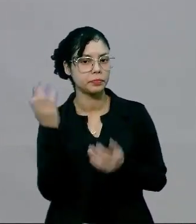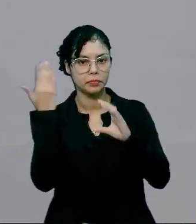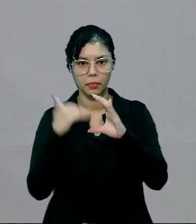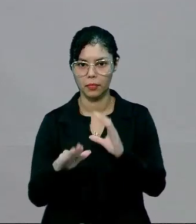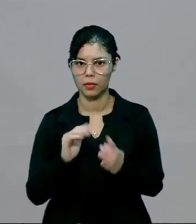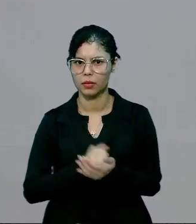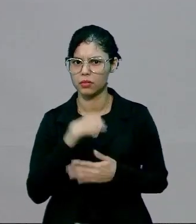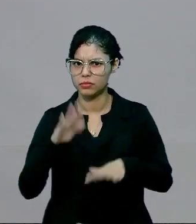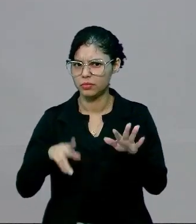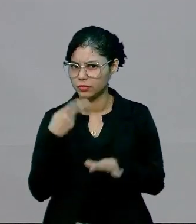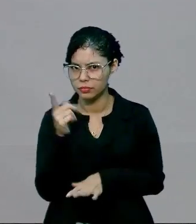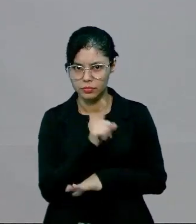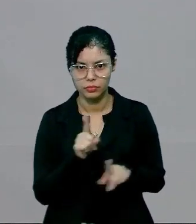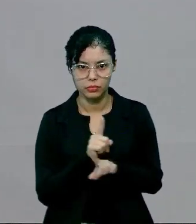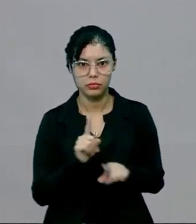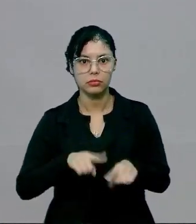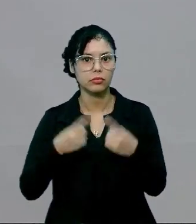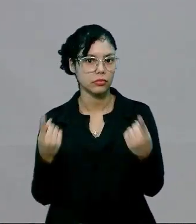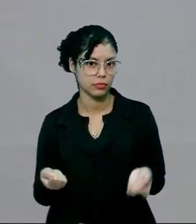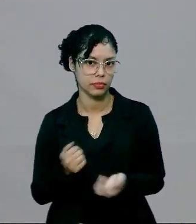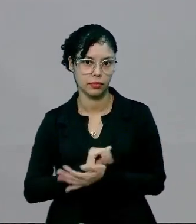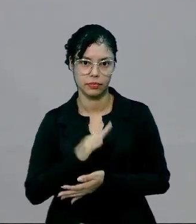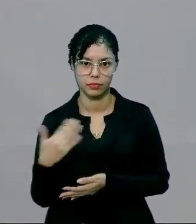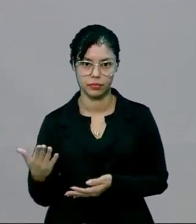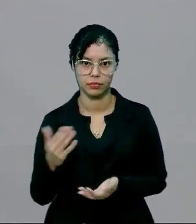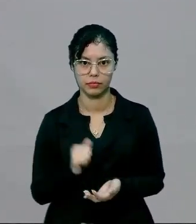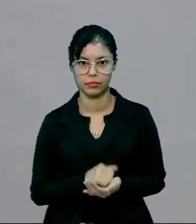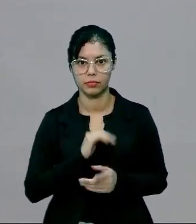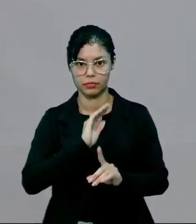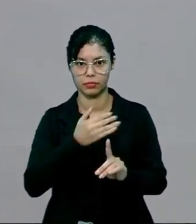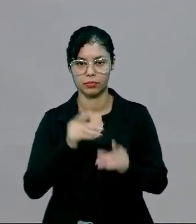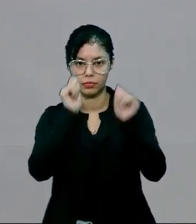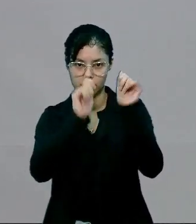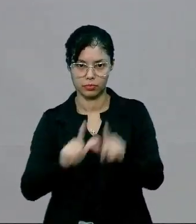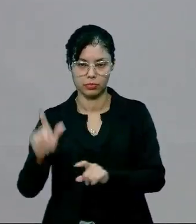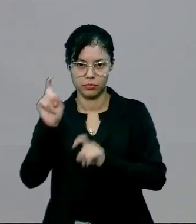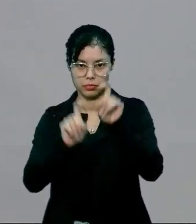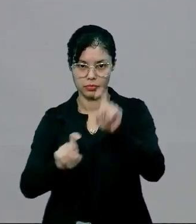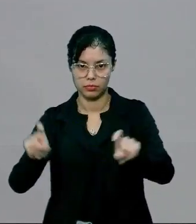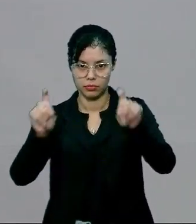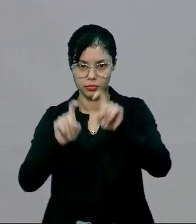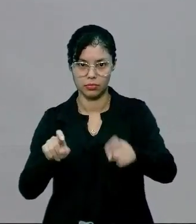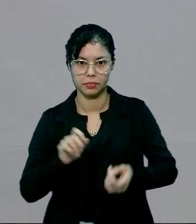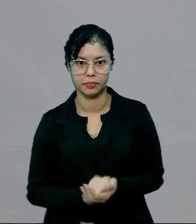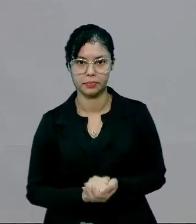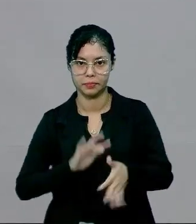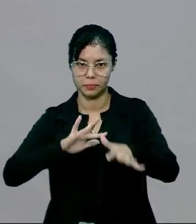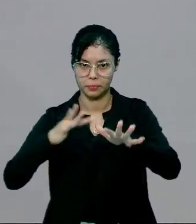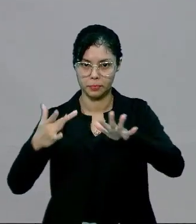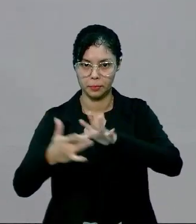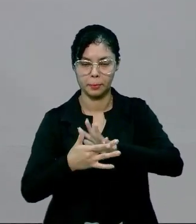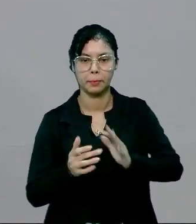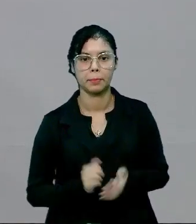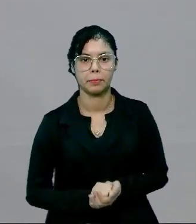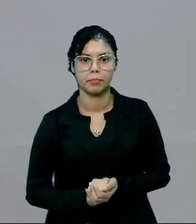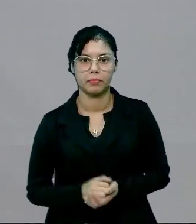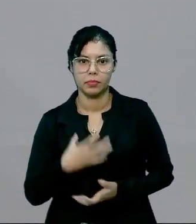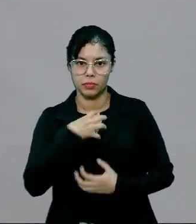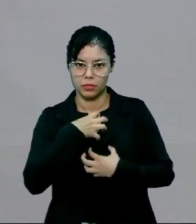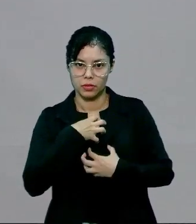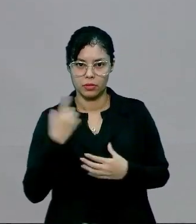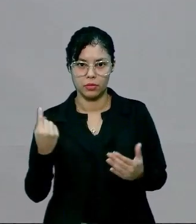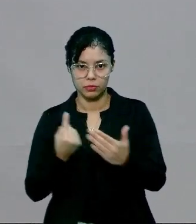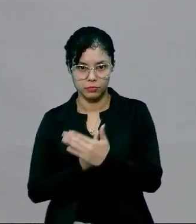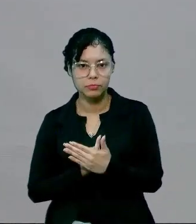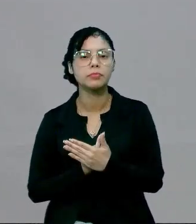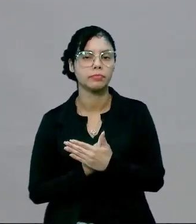publicamente elas quase não falam. Porém, quando elas estão diante da tela de um computador, nas redes sociais, elas se sentem